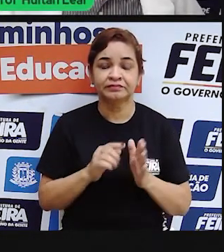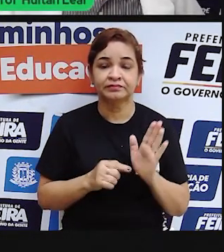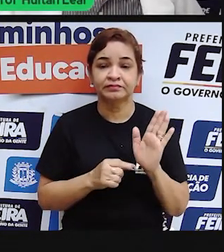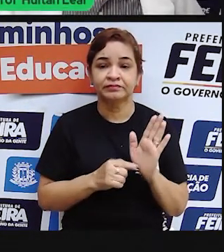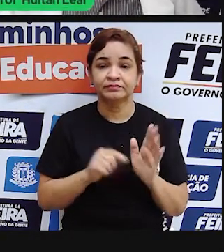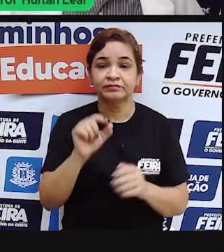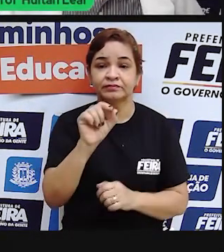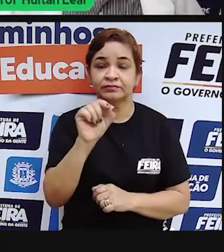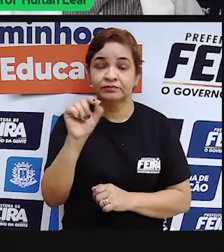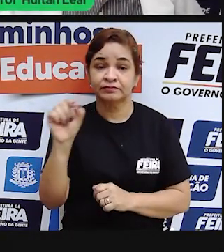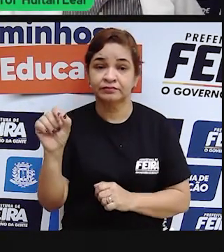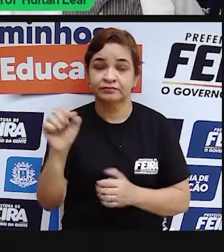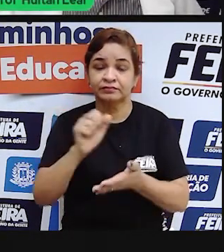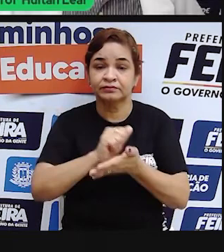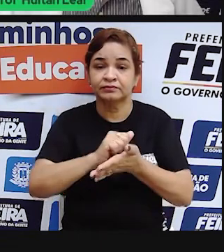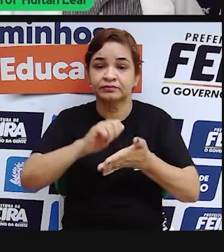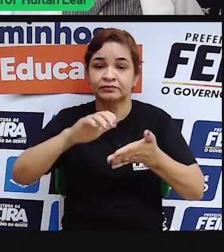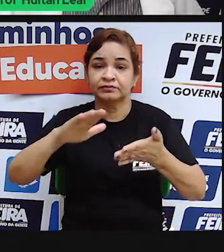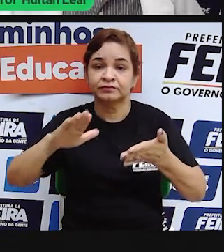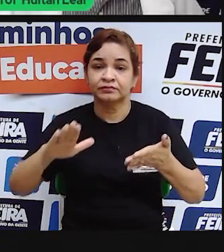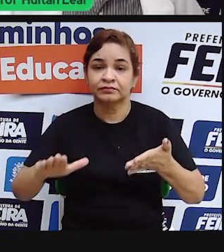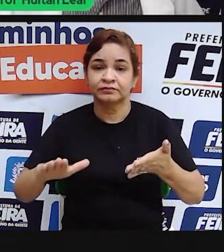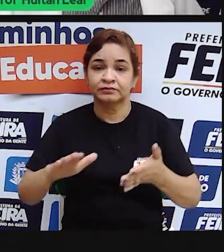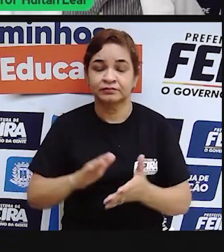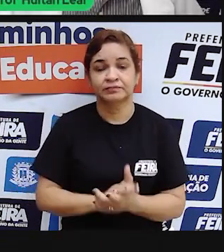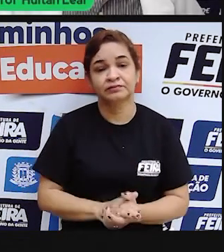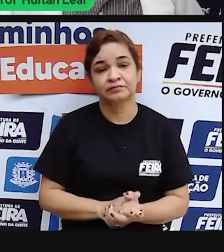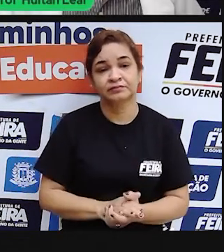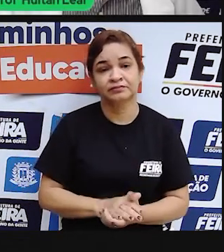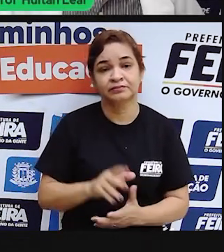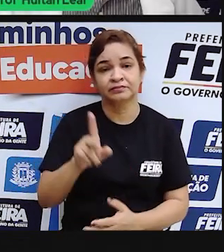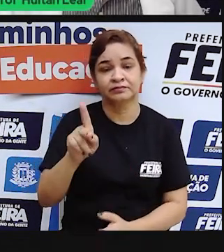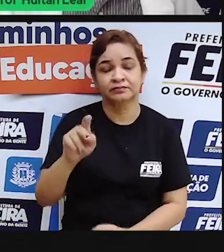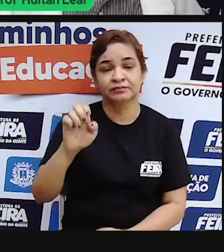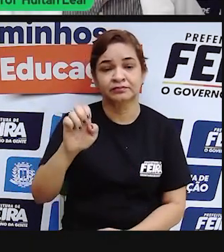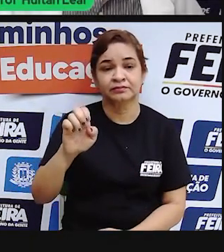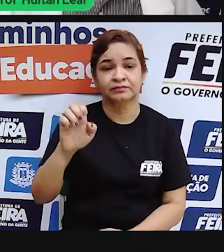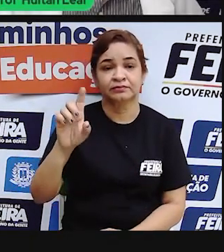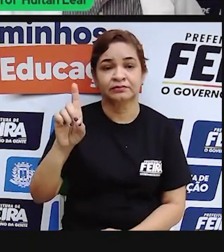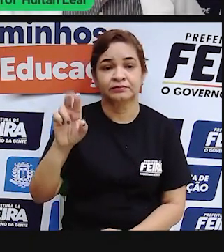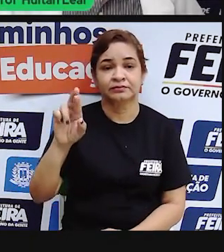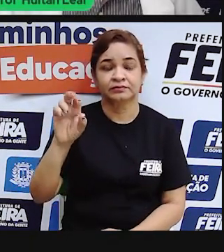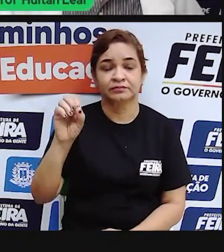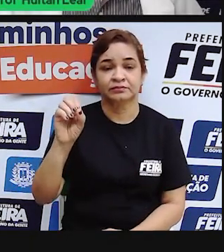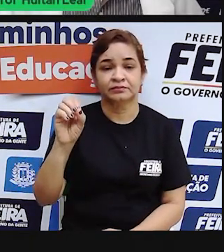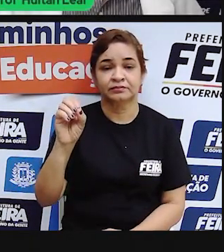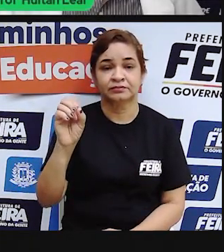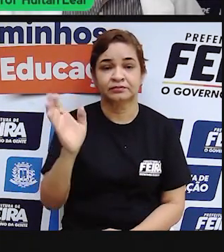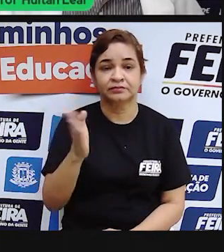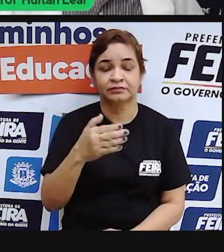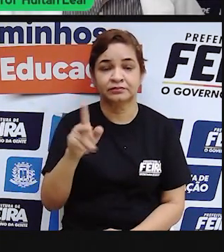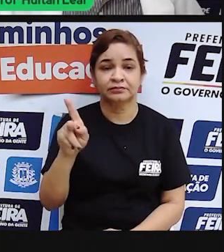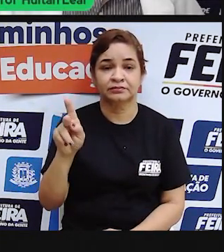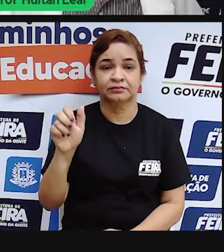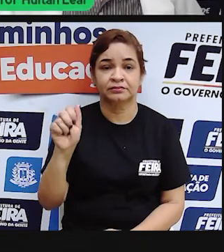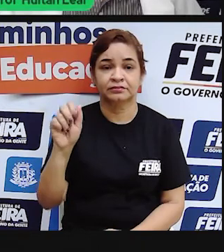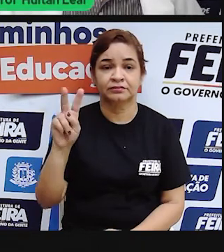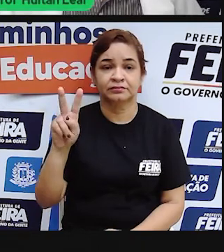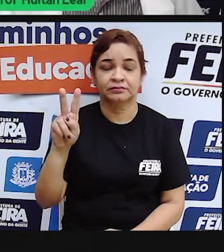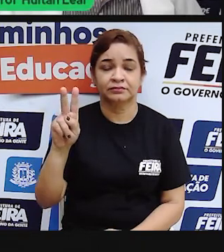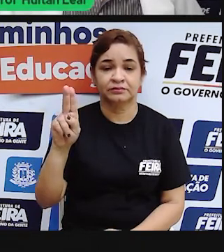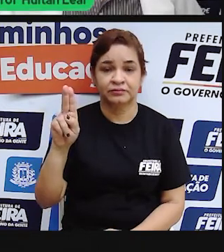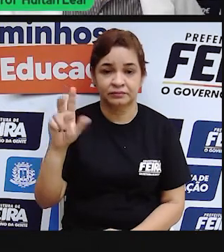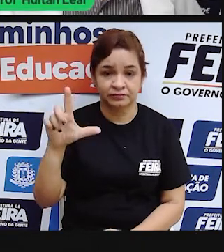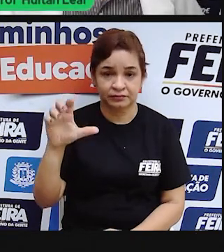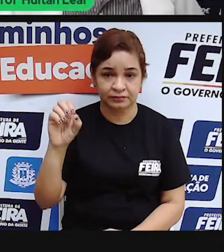Representa um traço característico. Pedro e Paulo eram amigos. Qual era a característica